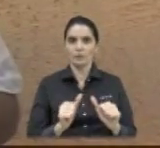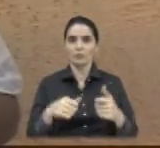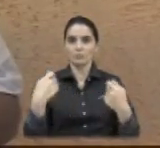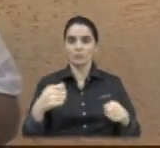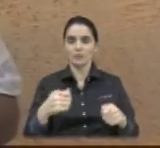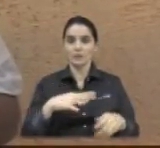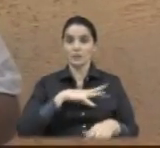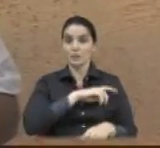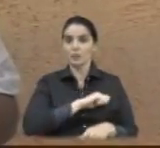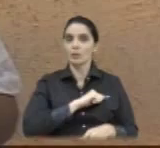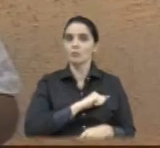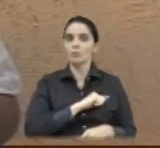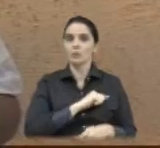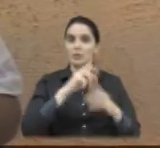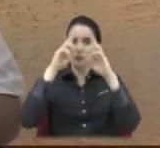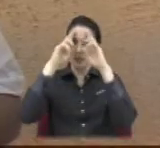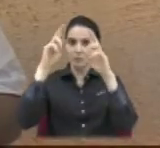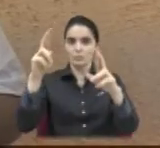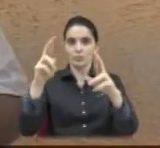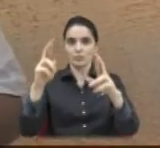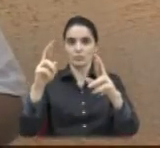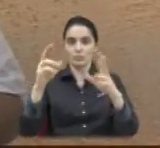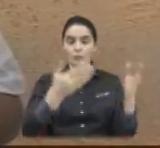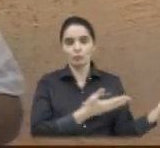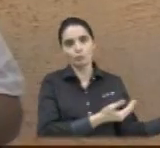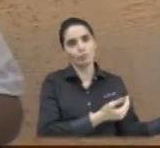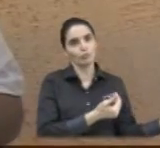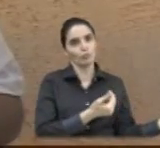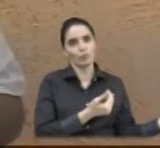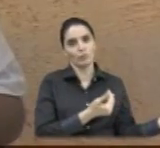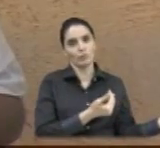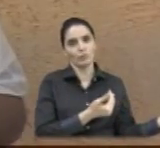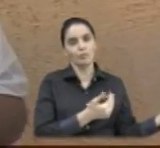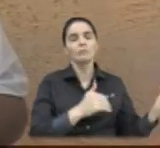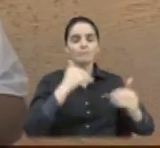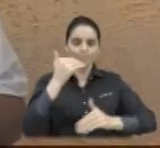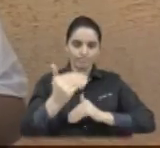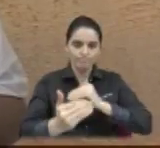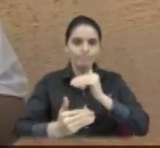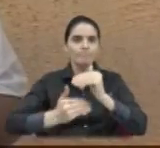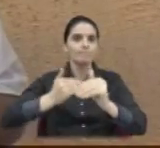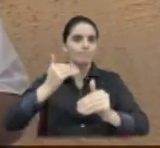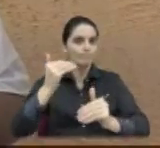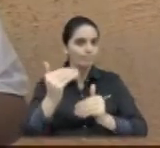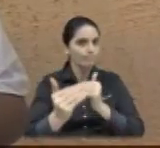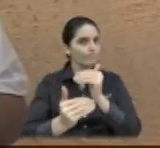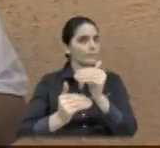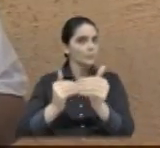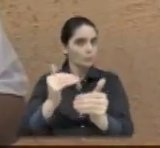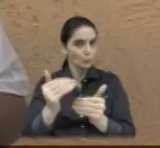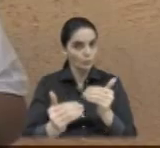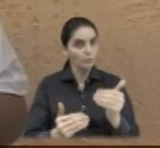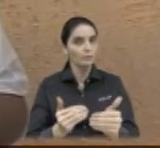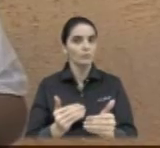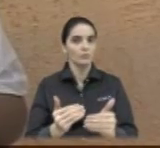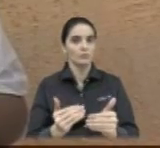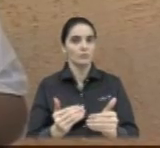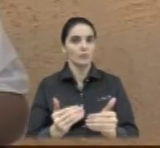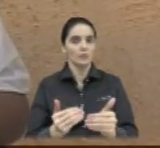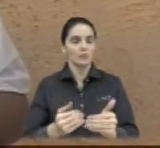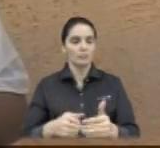nós não recuaremos denunciaremos incessantemente o avanço do genocídio da juventude negra de